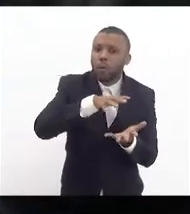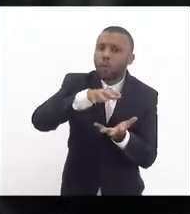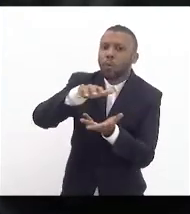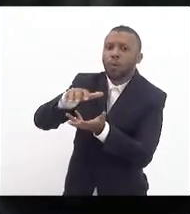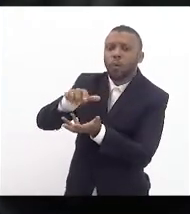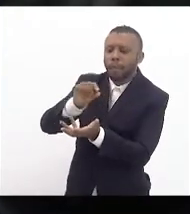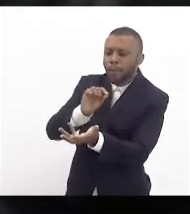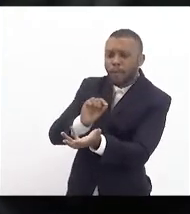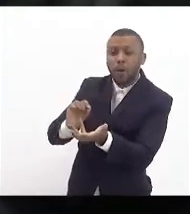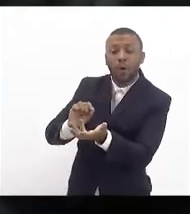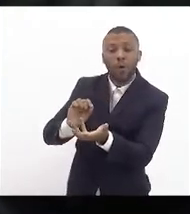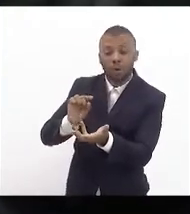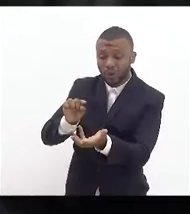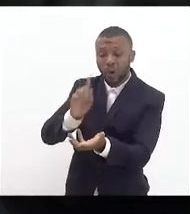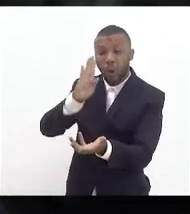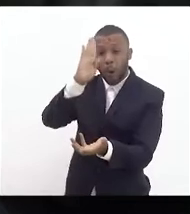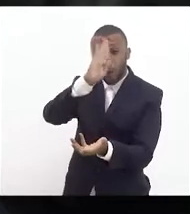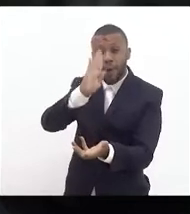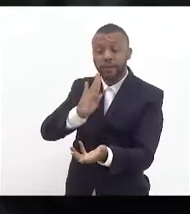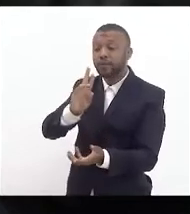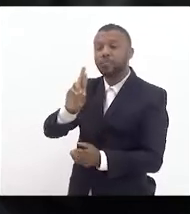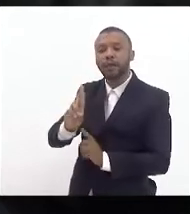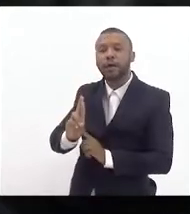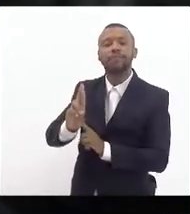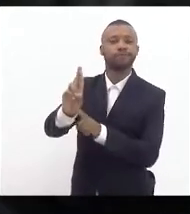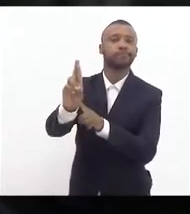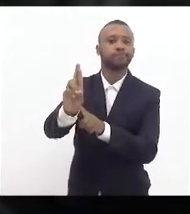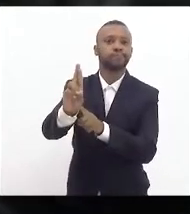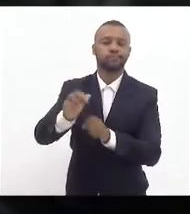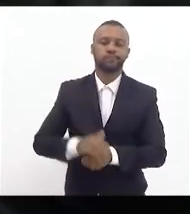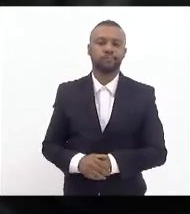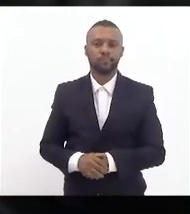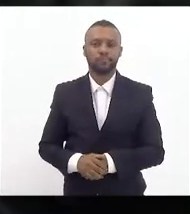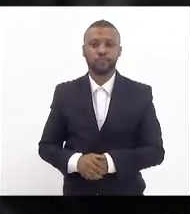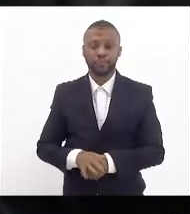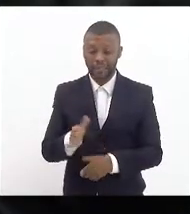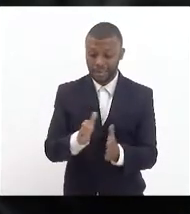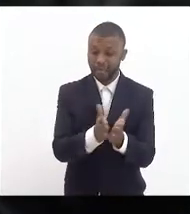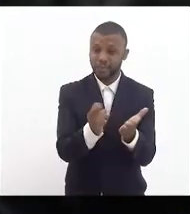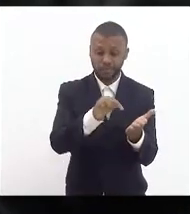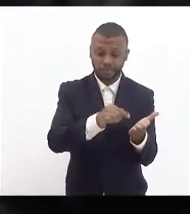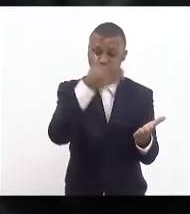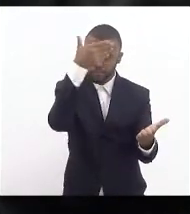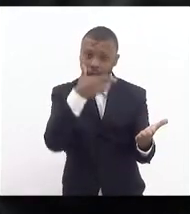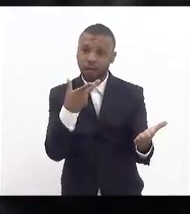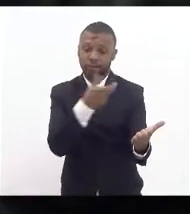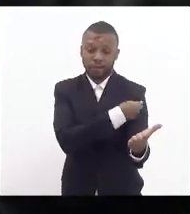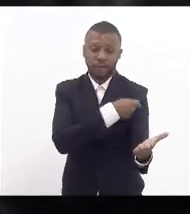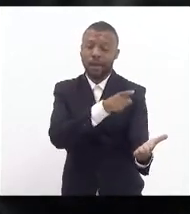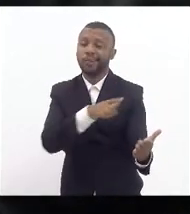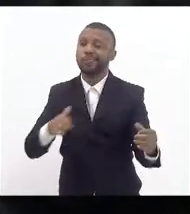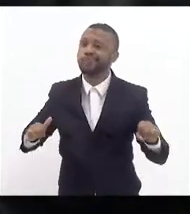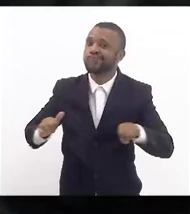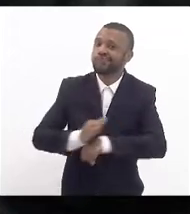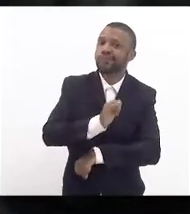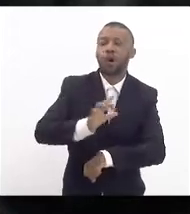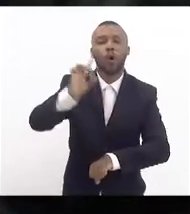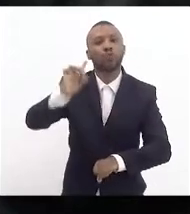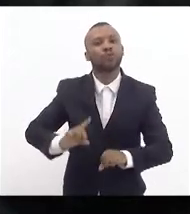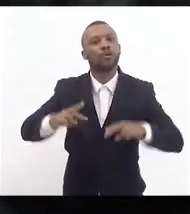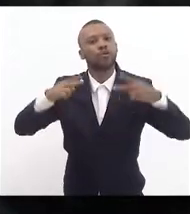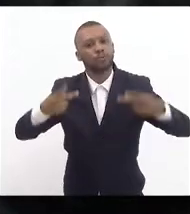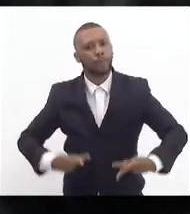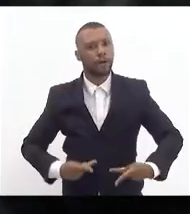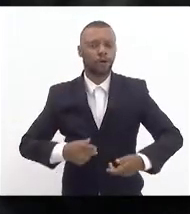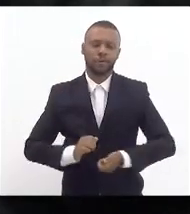é signatário. Ele viola frontalmente os verdadeiros direitos humanos. Ele